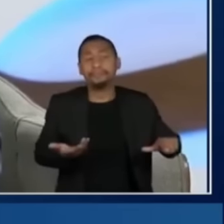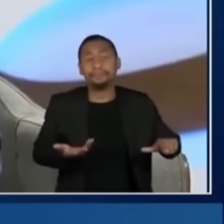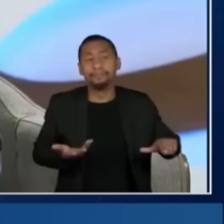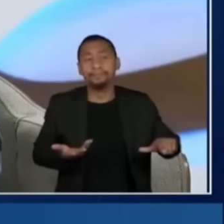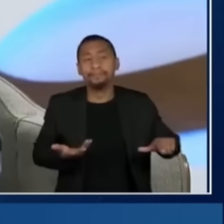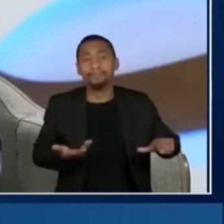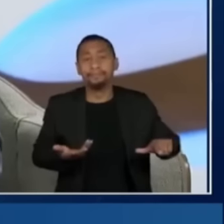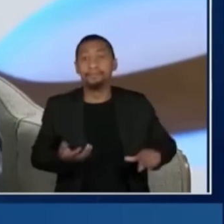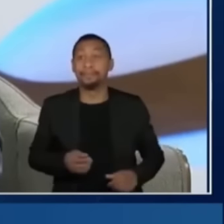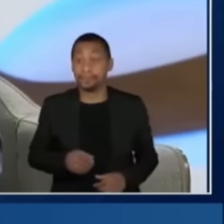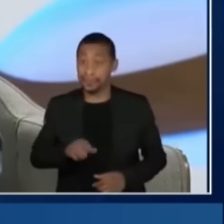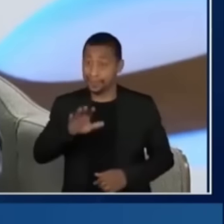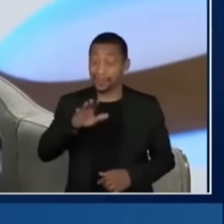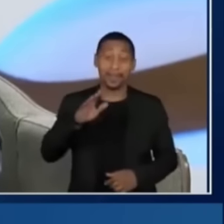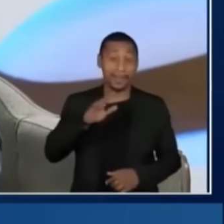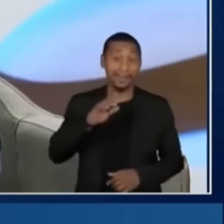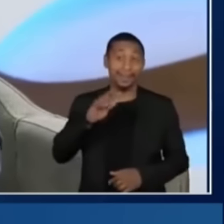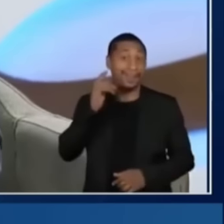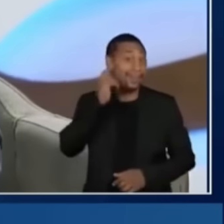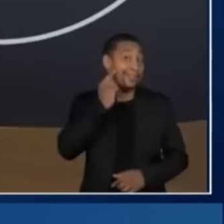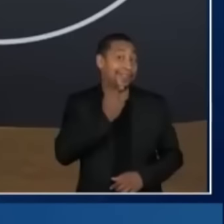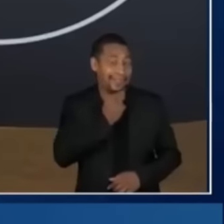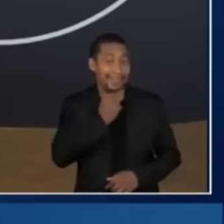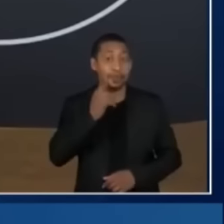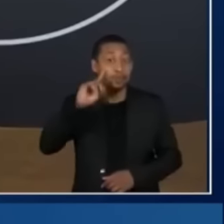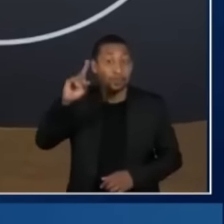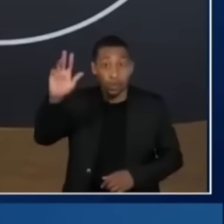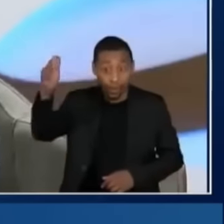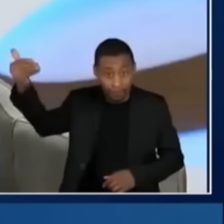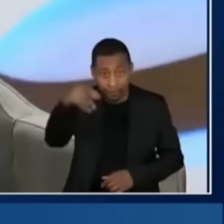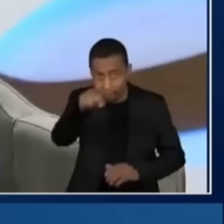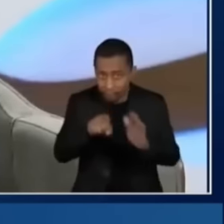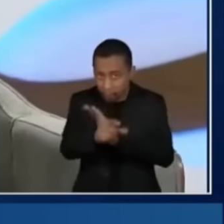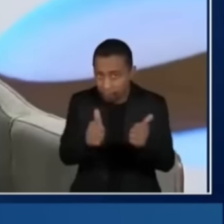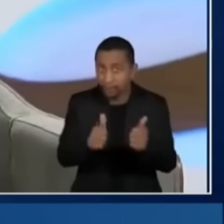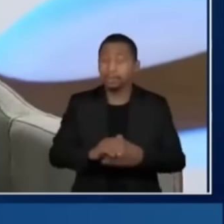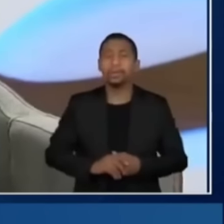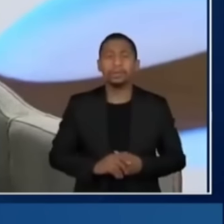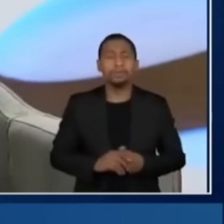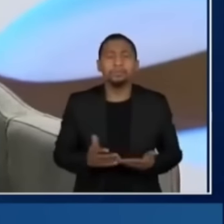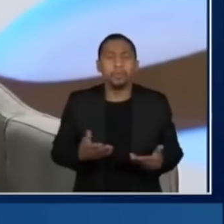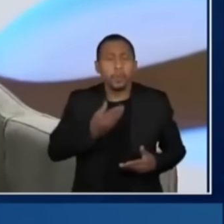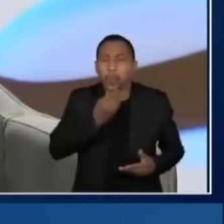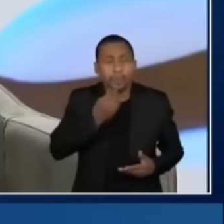Vera, quando o Lula estiver aqui, vou fazer a pergunta do Carlos Alberto. Um homem que não tem um curso